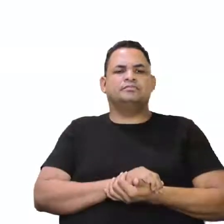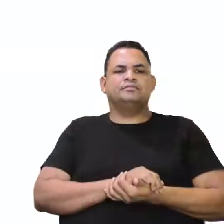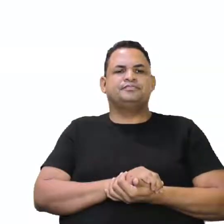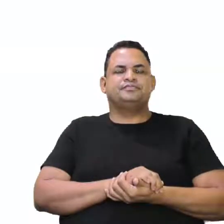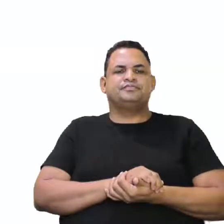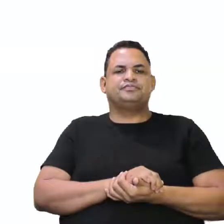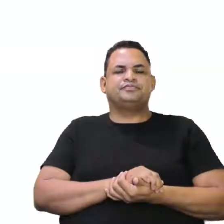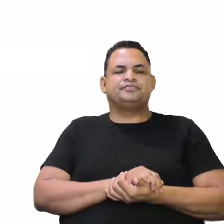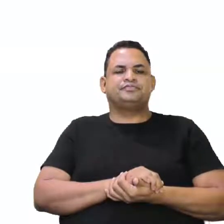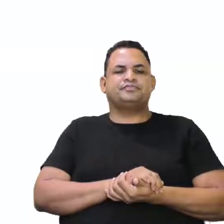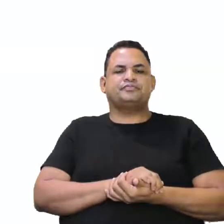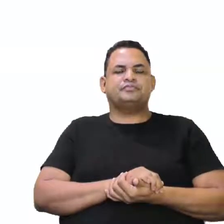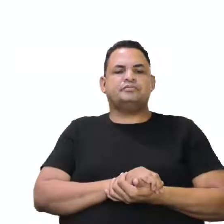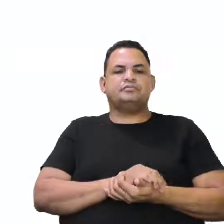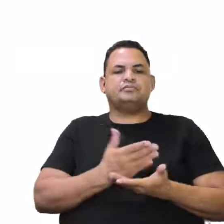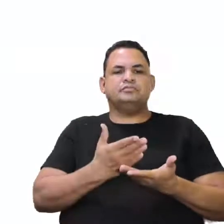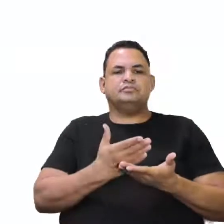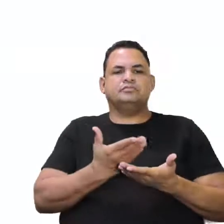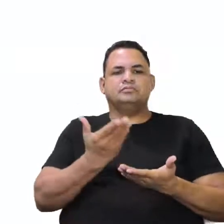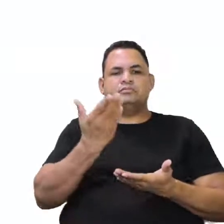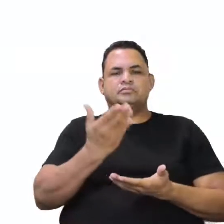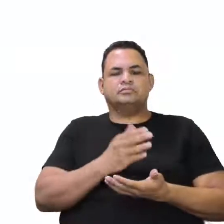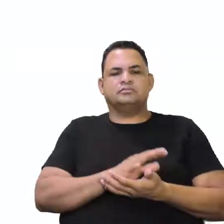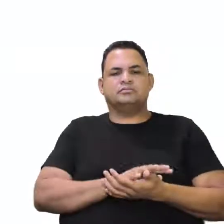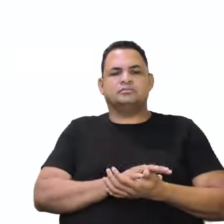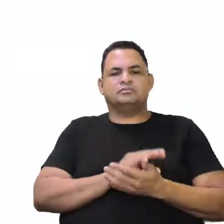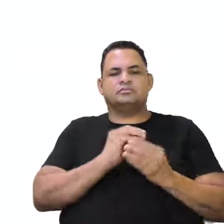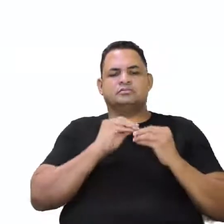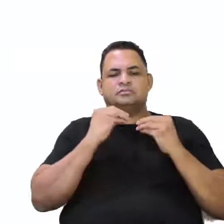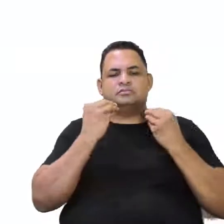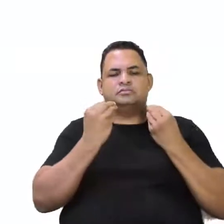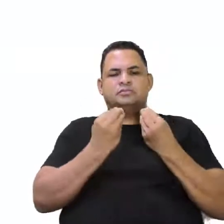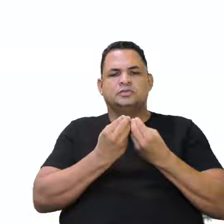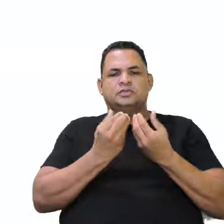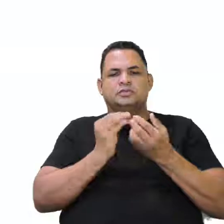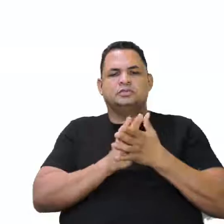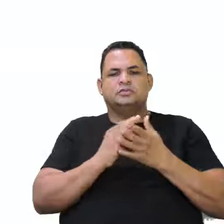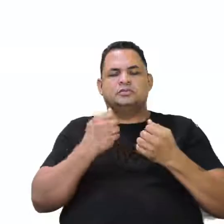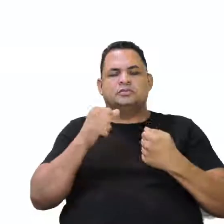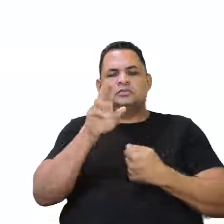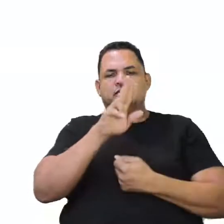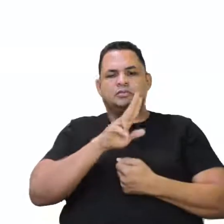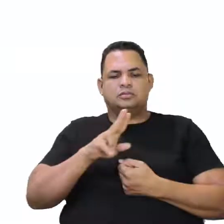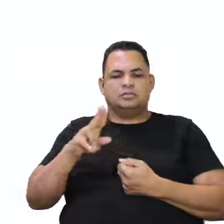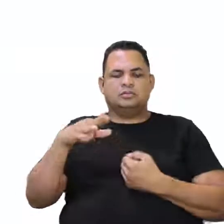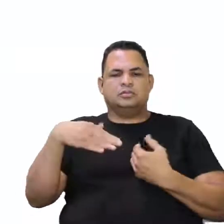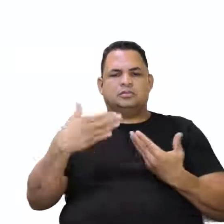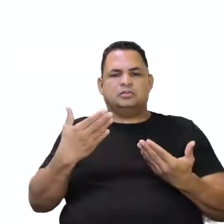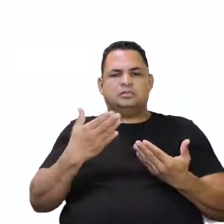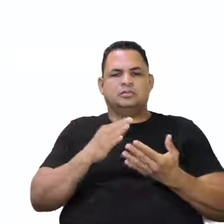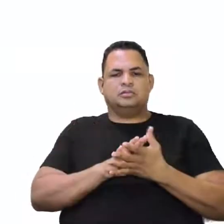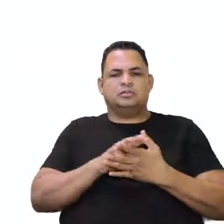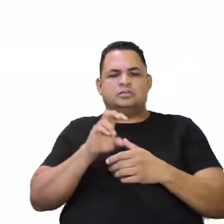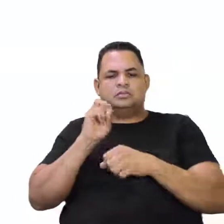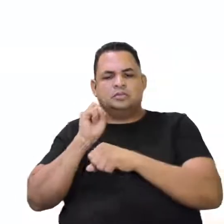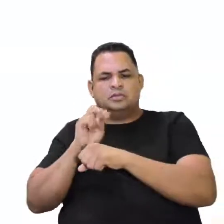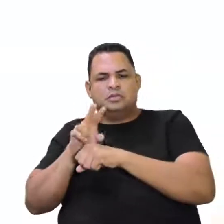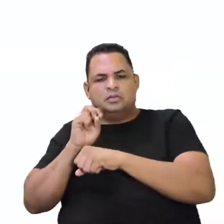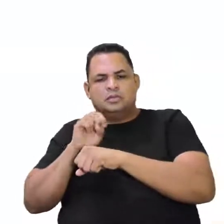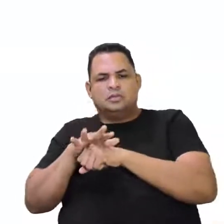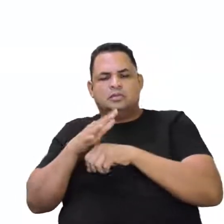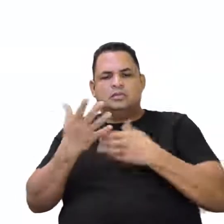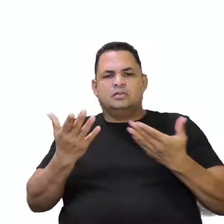agroindústrias? Muitas das substâncias que você pode utilizar como